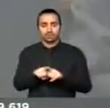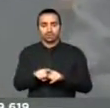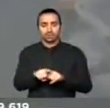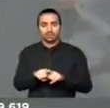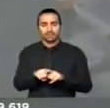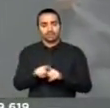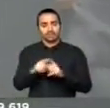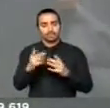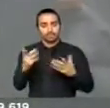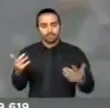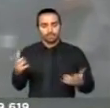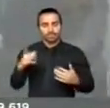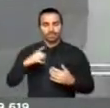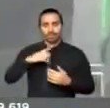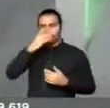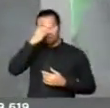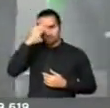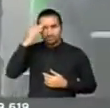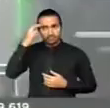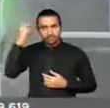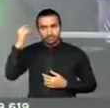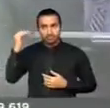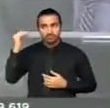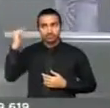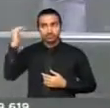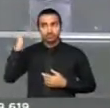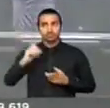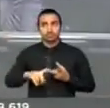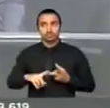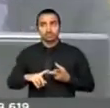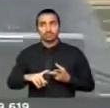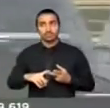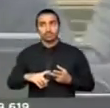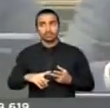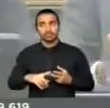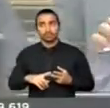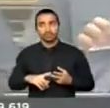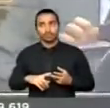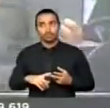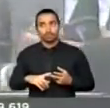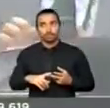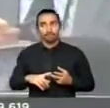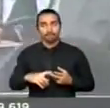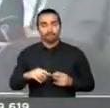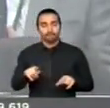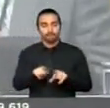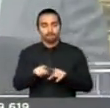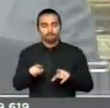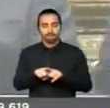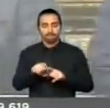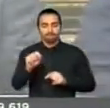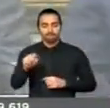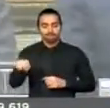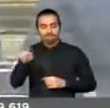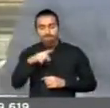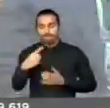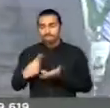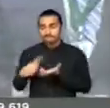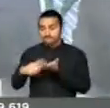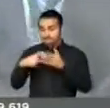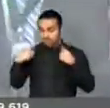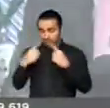Milhares de pensadores, juristas, elaboraram essas leis e sempre colocaram a lei orçamentária, uma peça pública, dinheiro